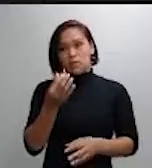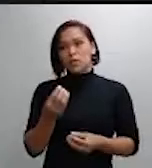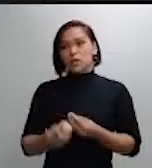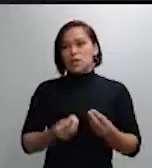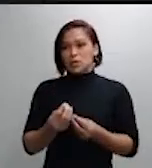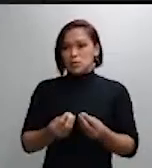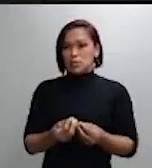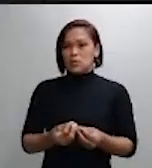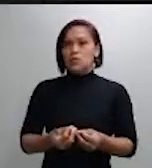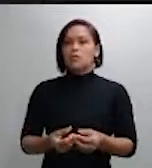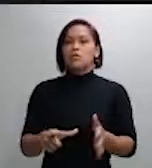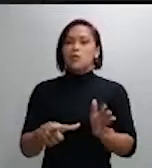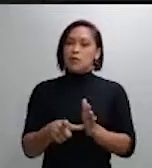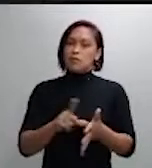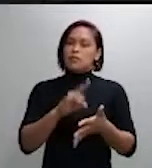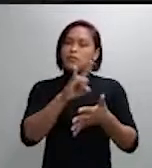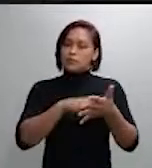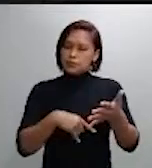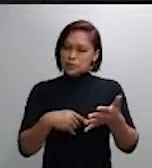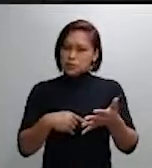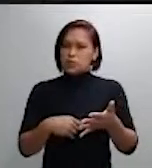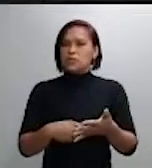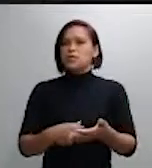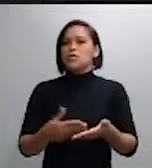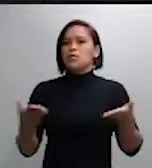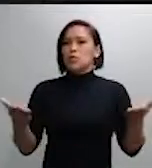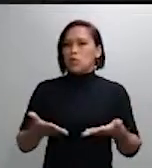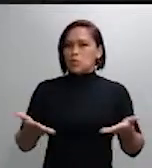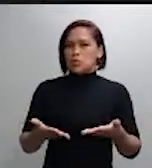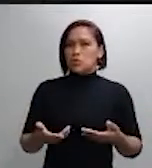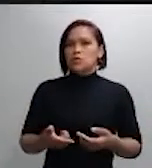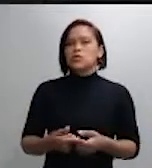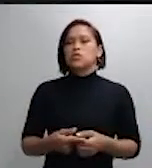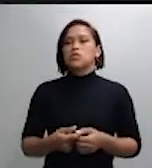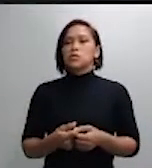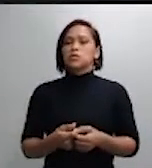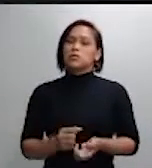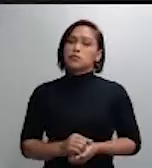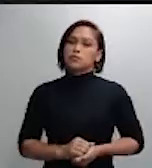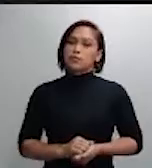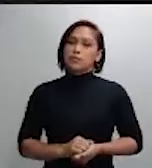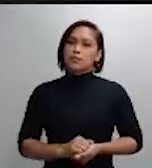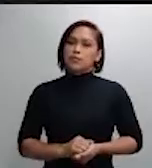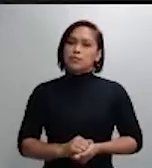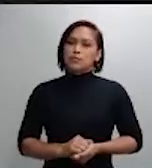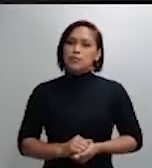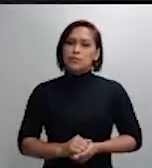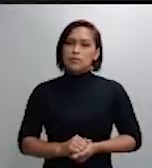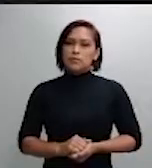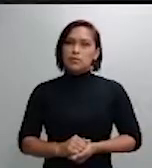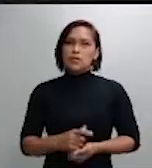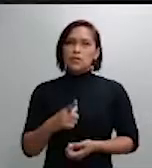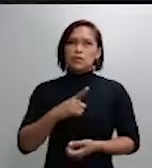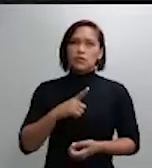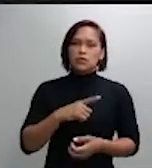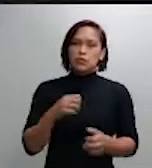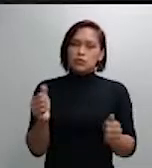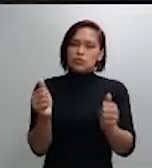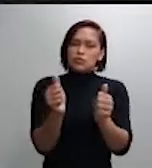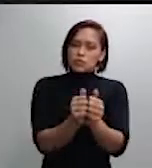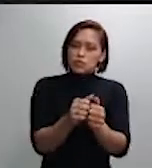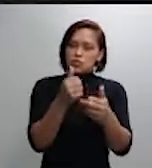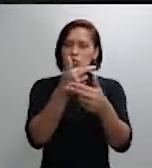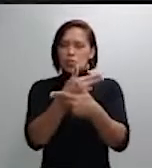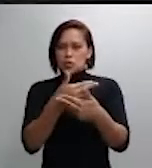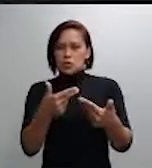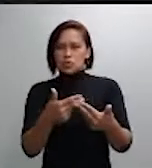como também fiz exame hoje, não recebi resultado, estive presente com algumas pessoas que tiveram esses